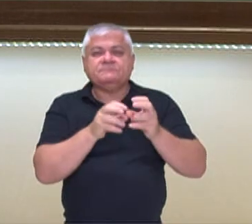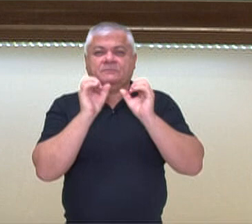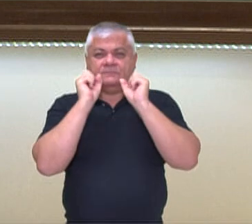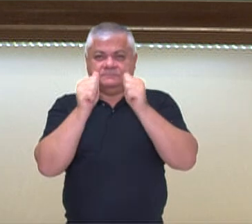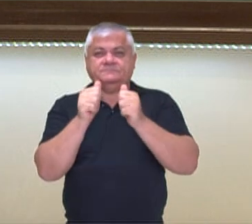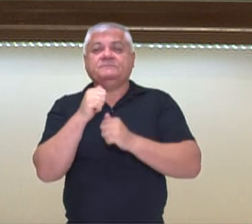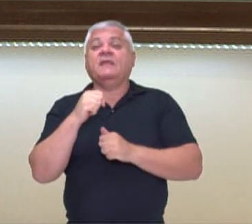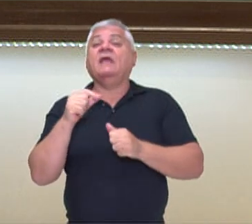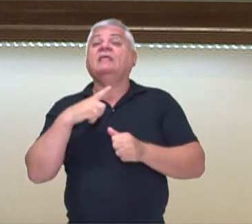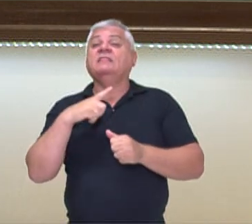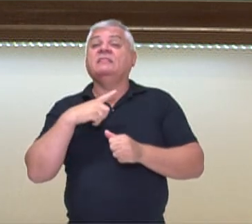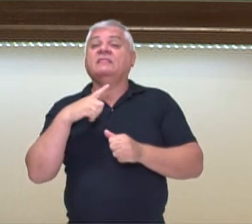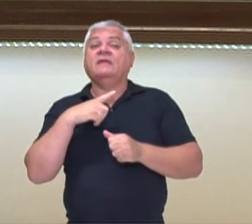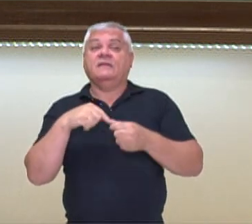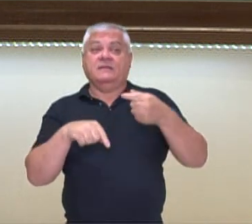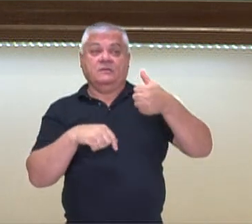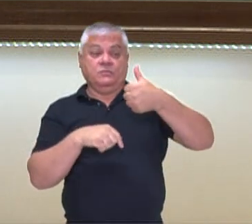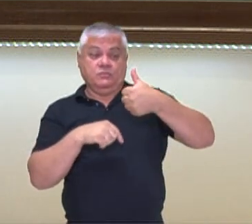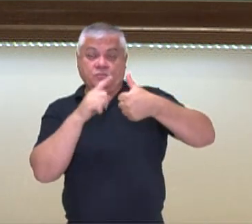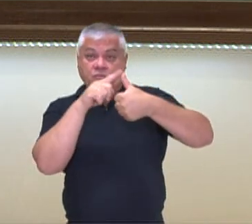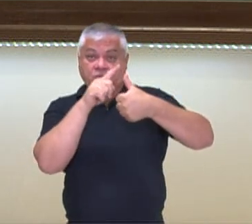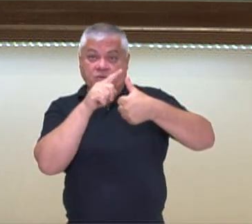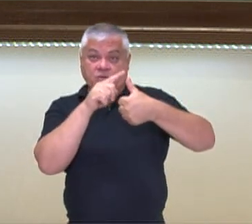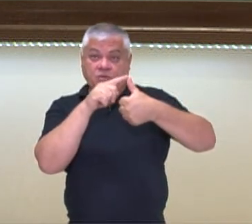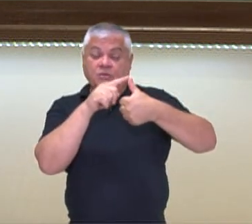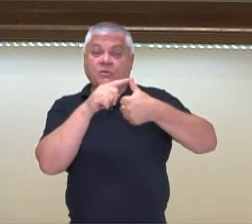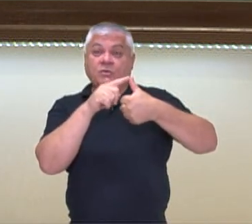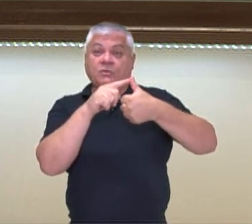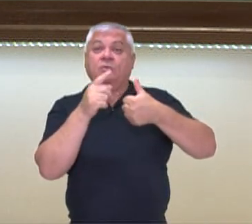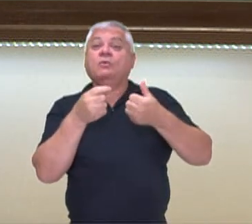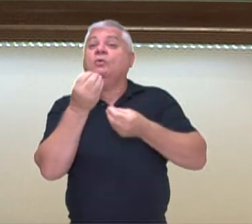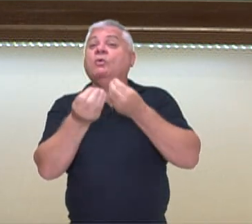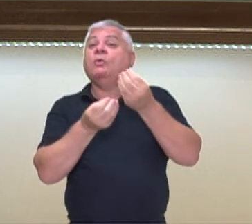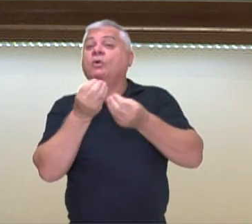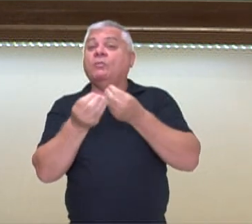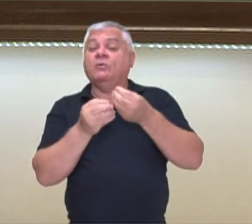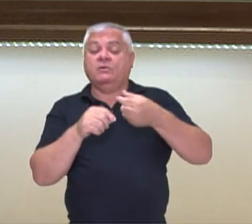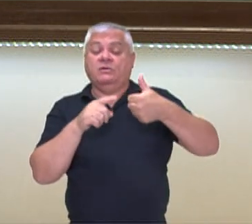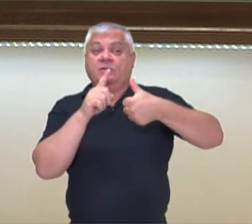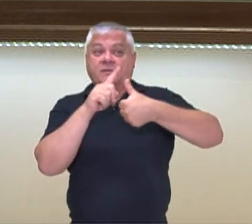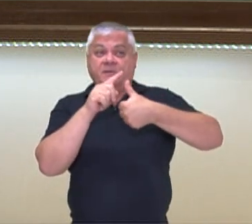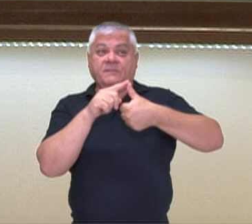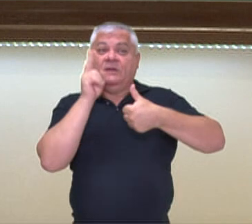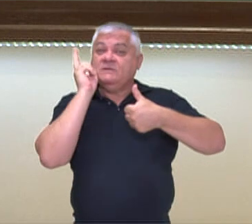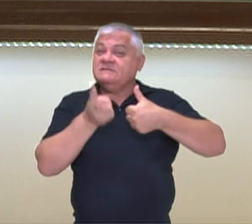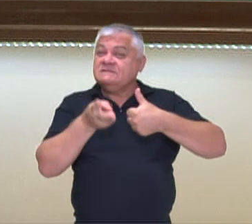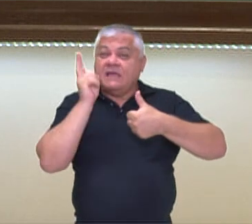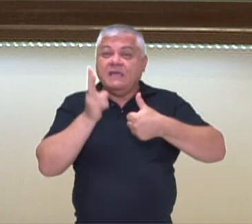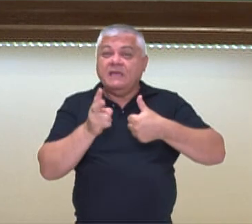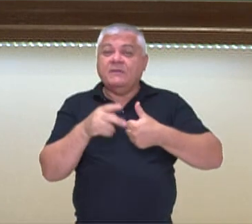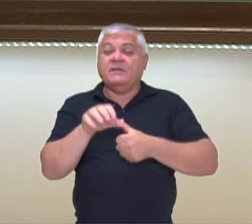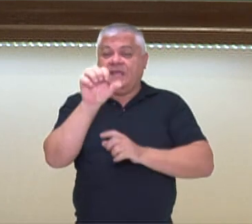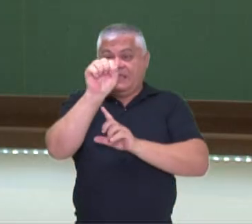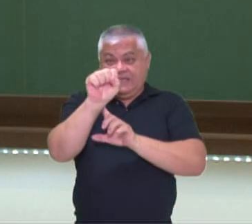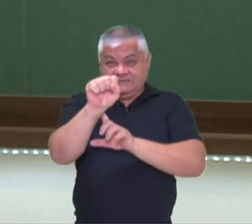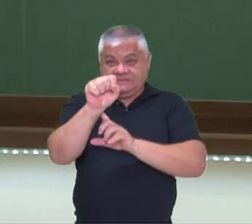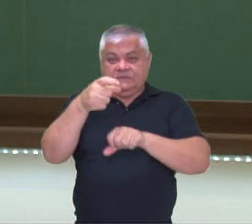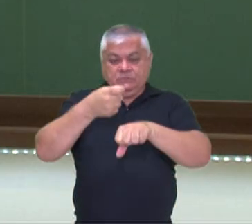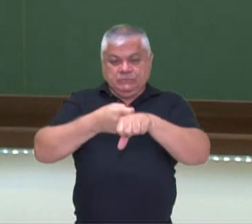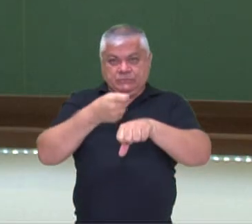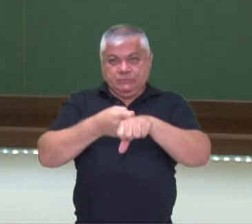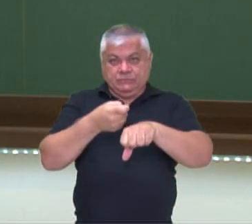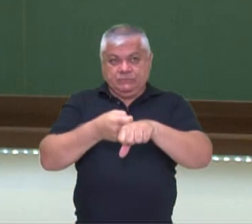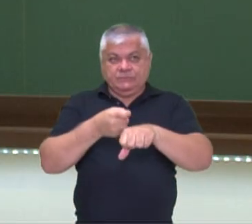os estados físicos da matéria representados na equação. De que maneira? Sempre que você tiver S